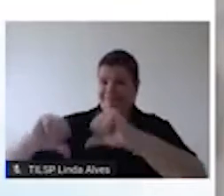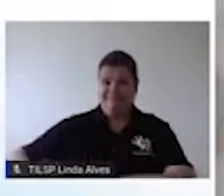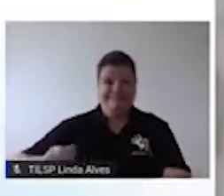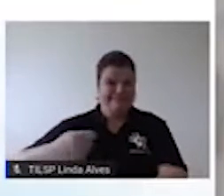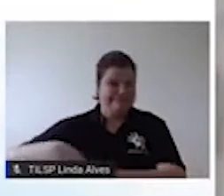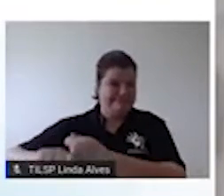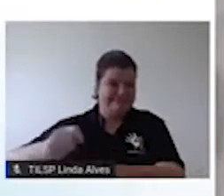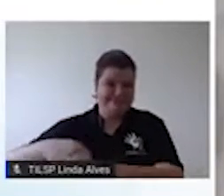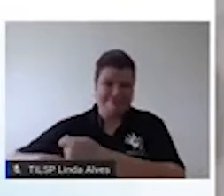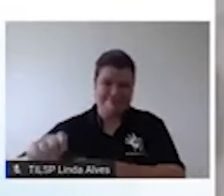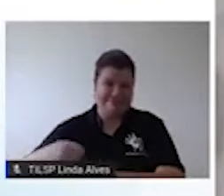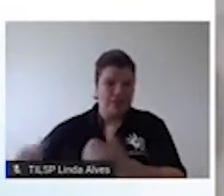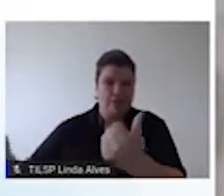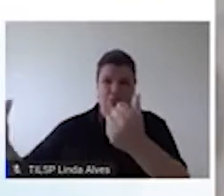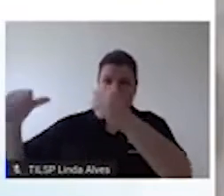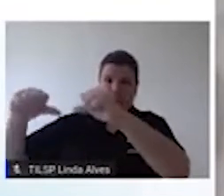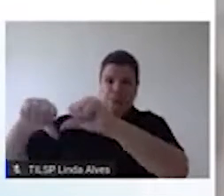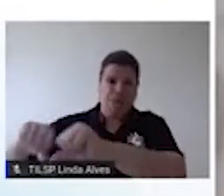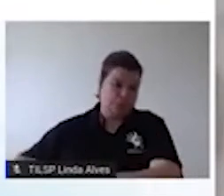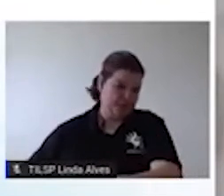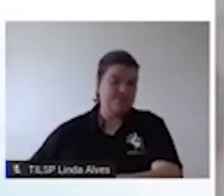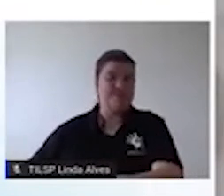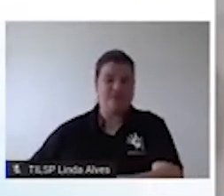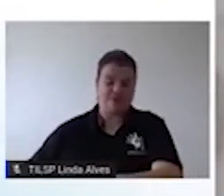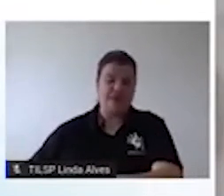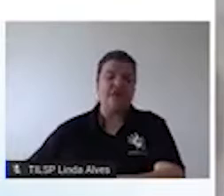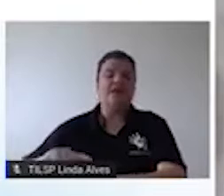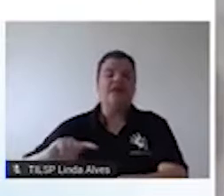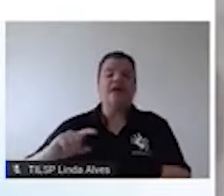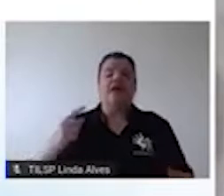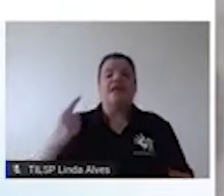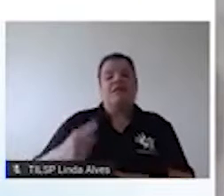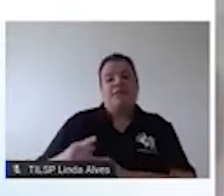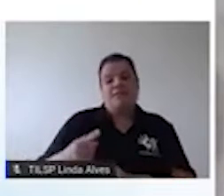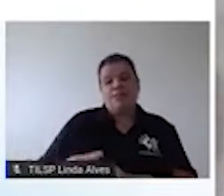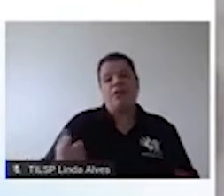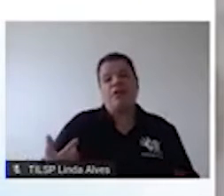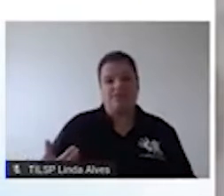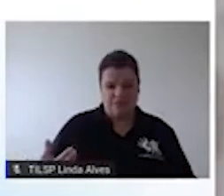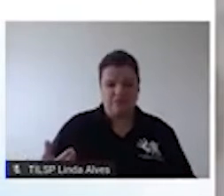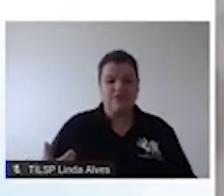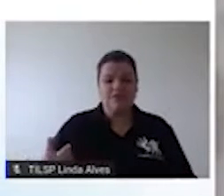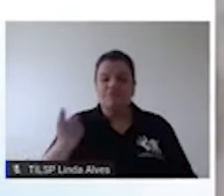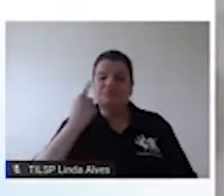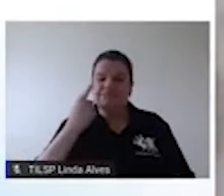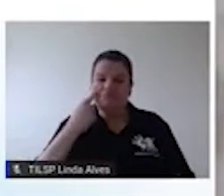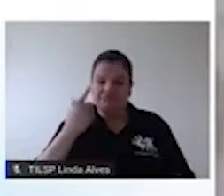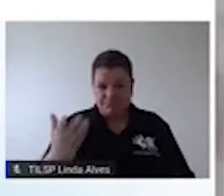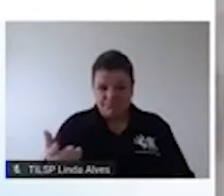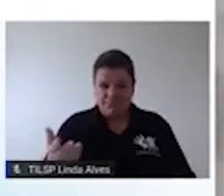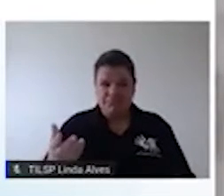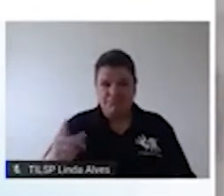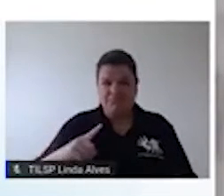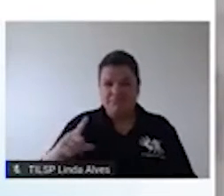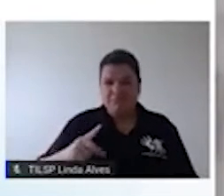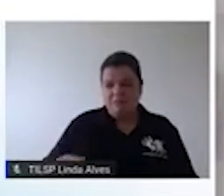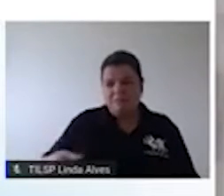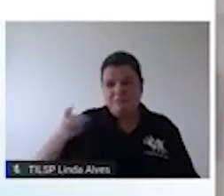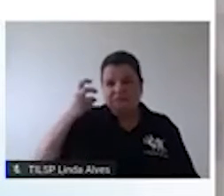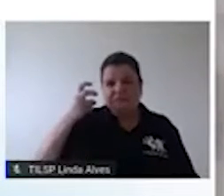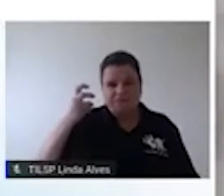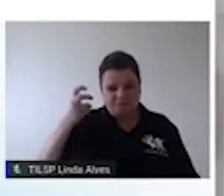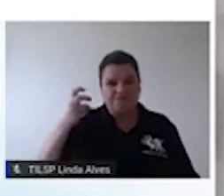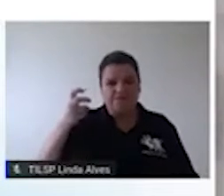continuou piorando. Não é? Evidentemente que, sobre essa situação